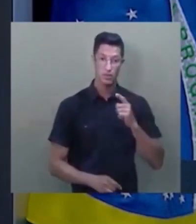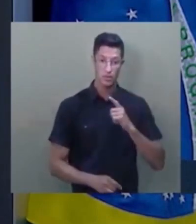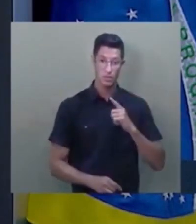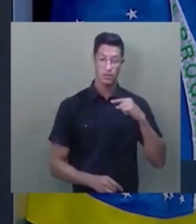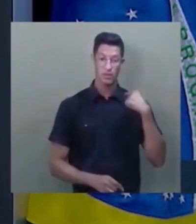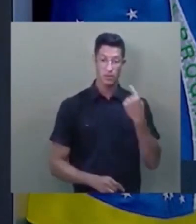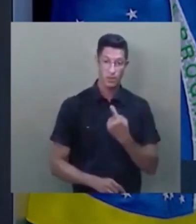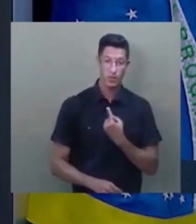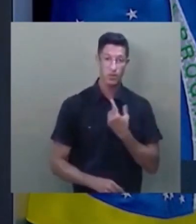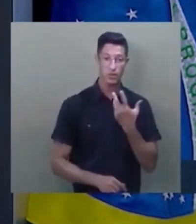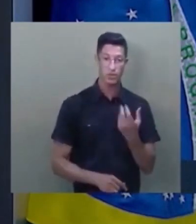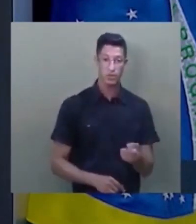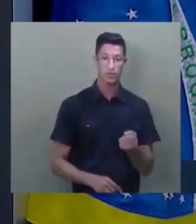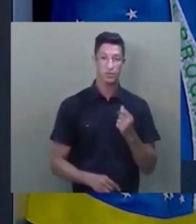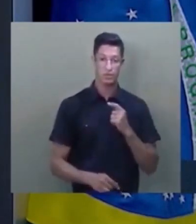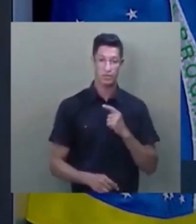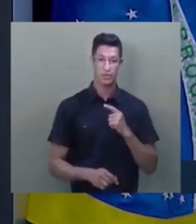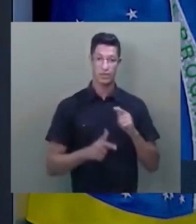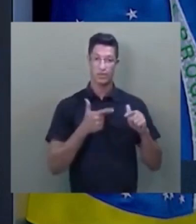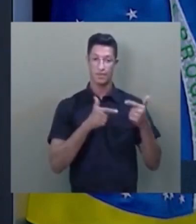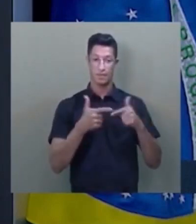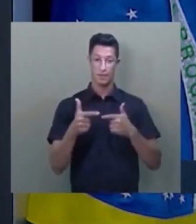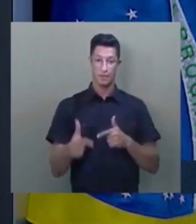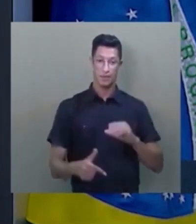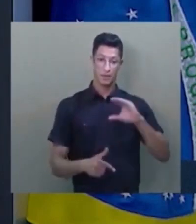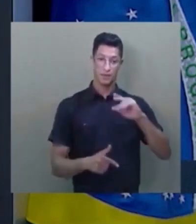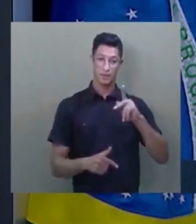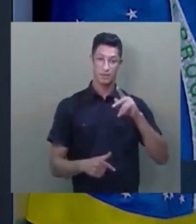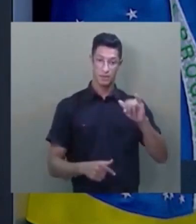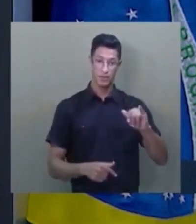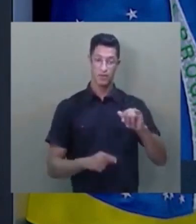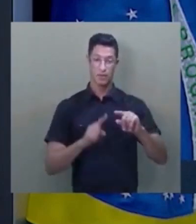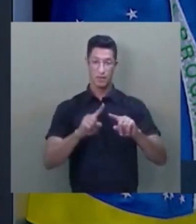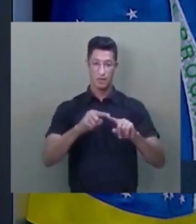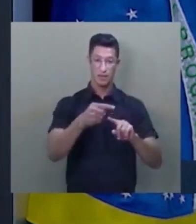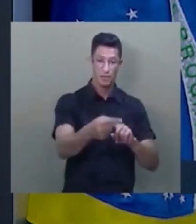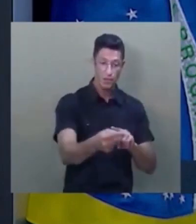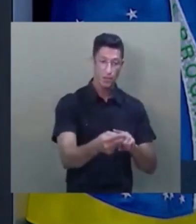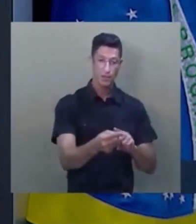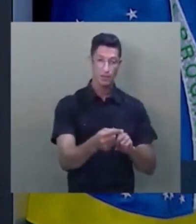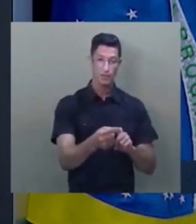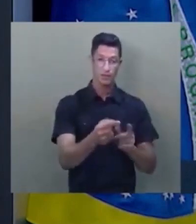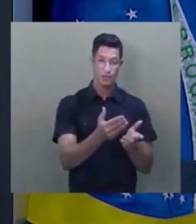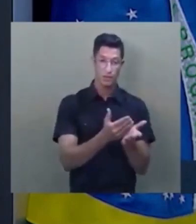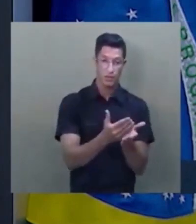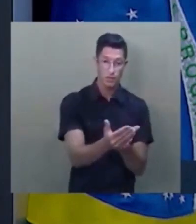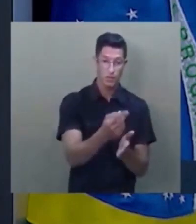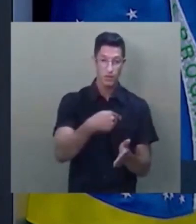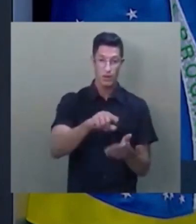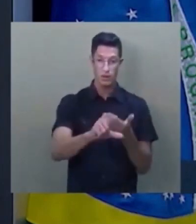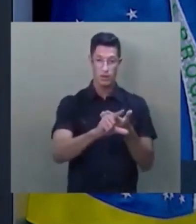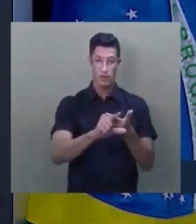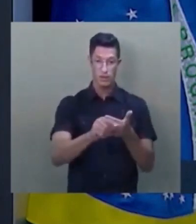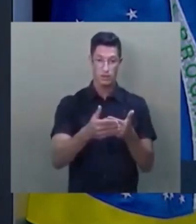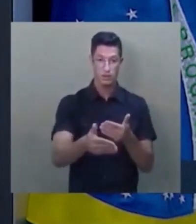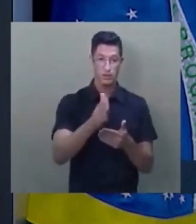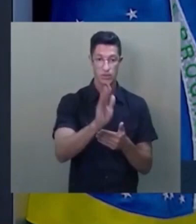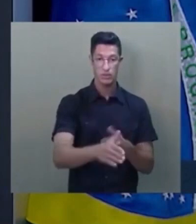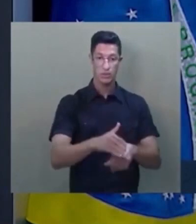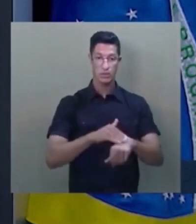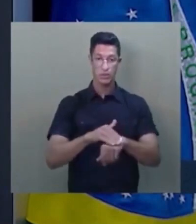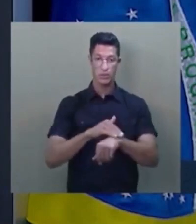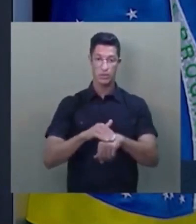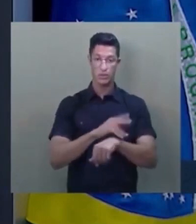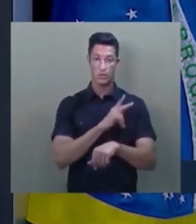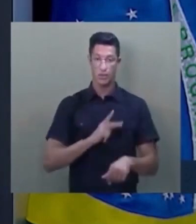comissão parlamentar de inquérito para investigar os responsáveis. Segundo Tronic, o pedido de abertura da CPI já